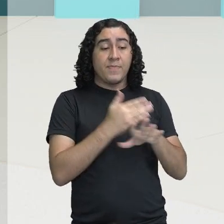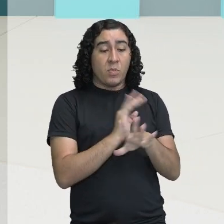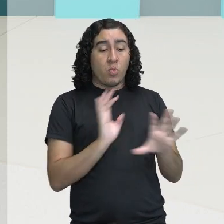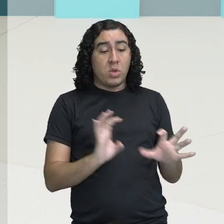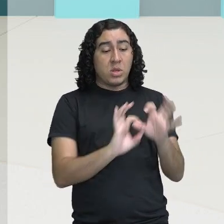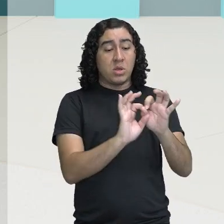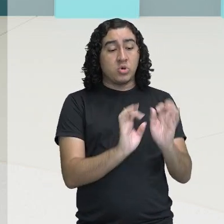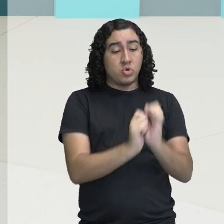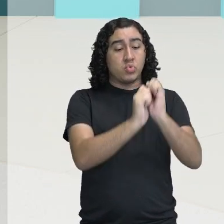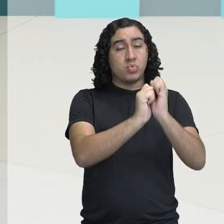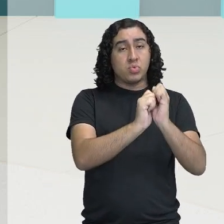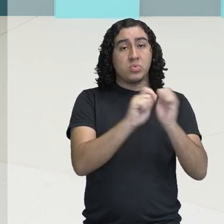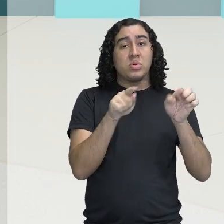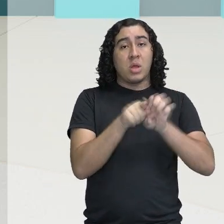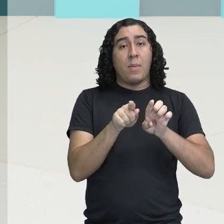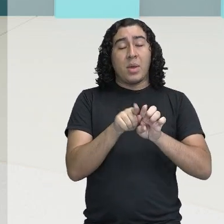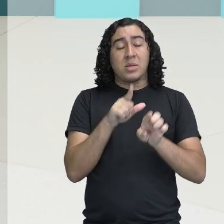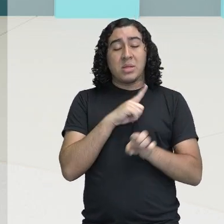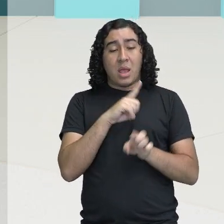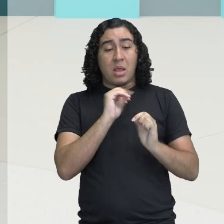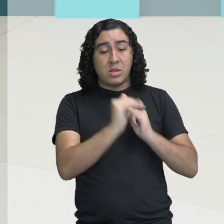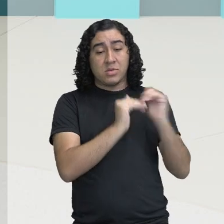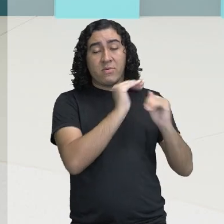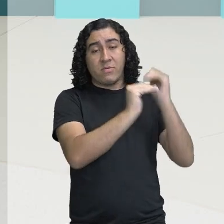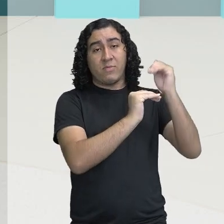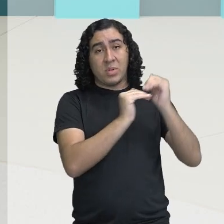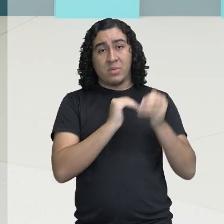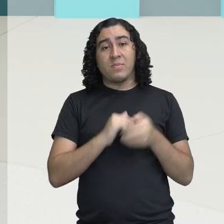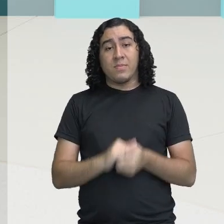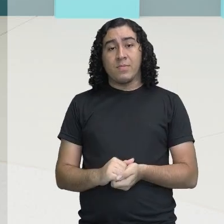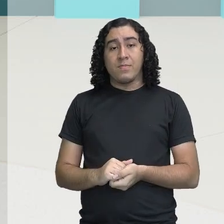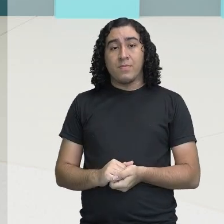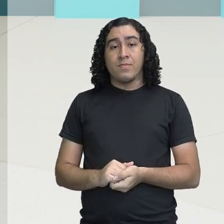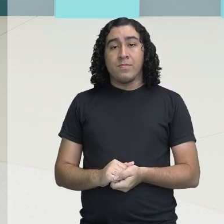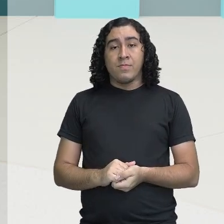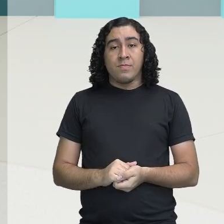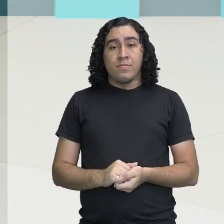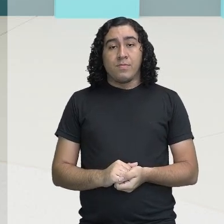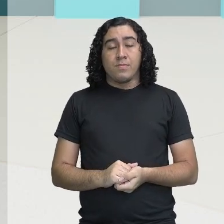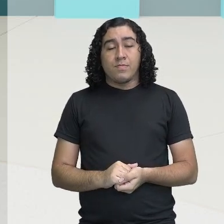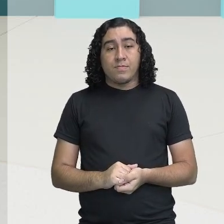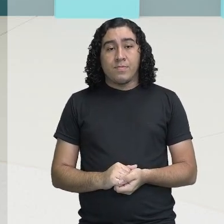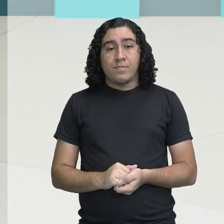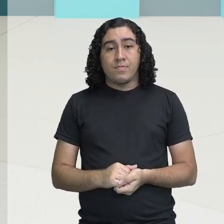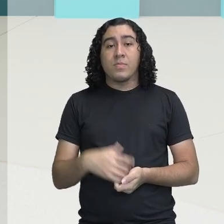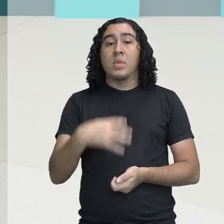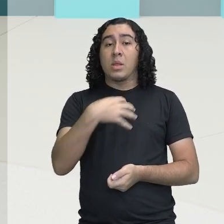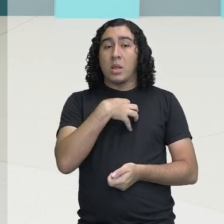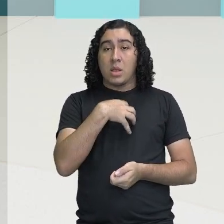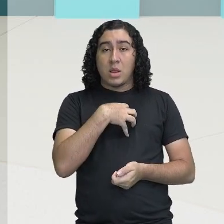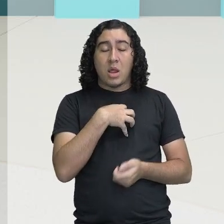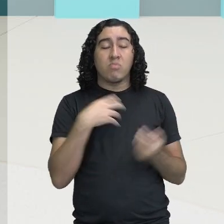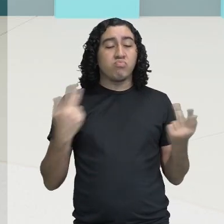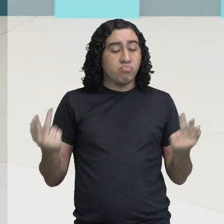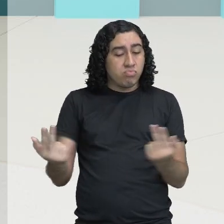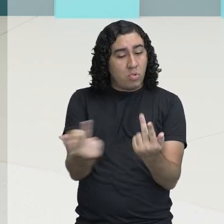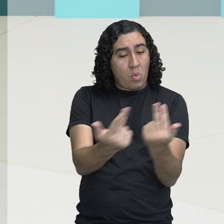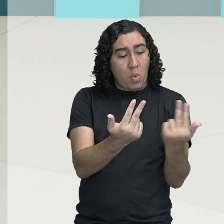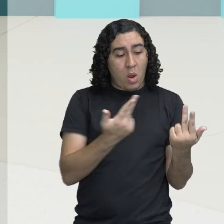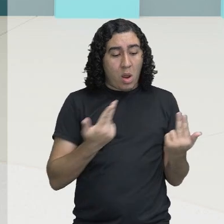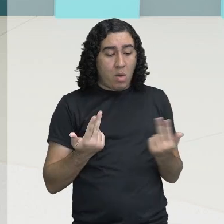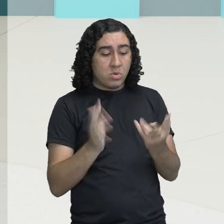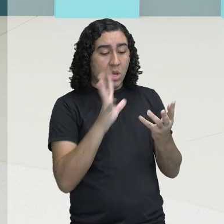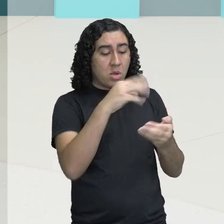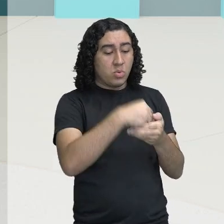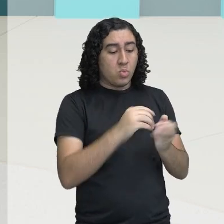ao mesmo tempo, estar ali crescendo. Então, o senso de união que existe num grupo, quando a